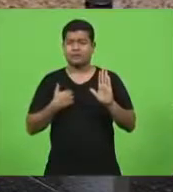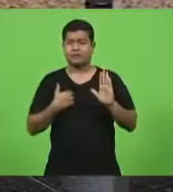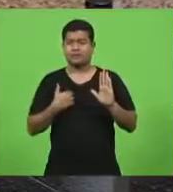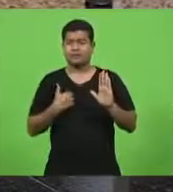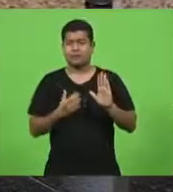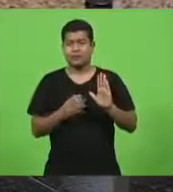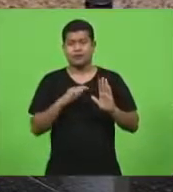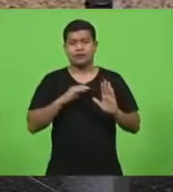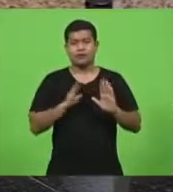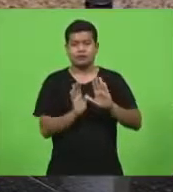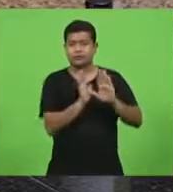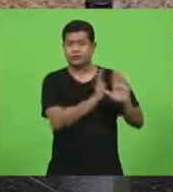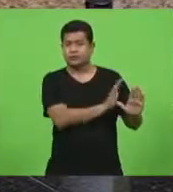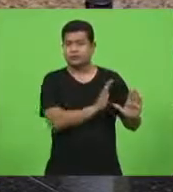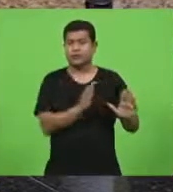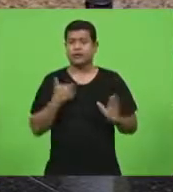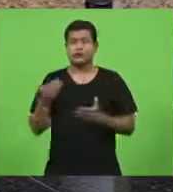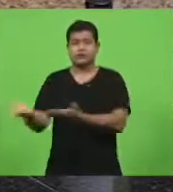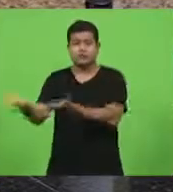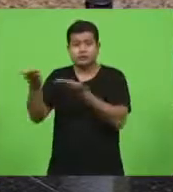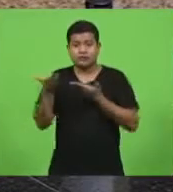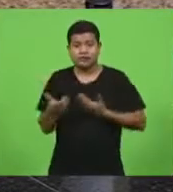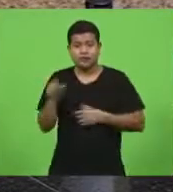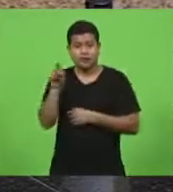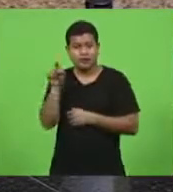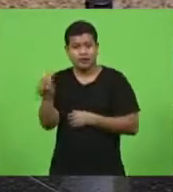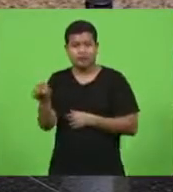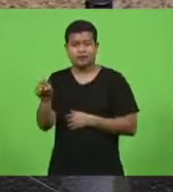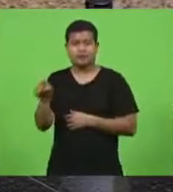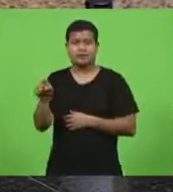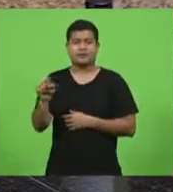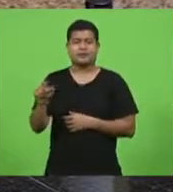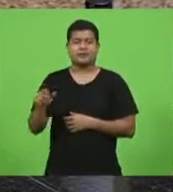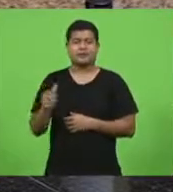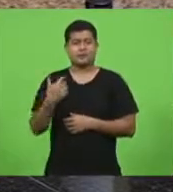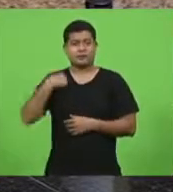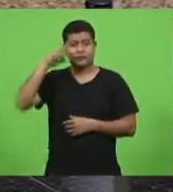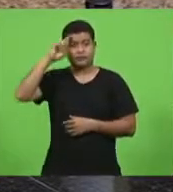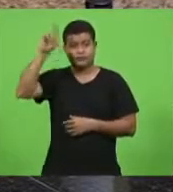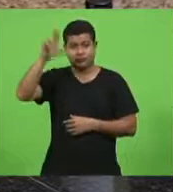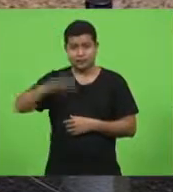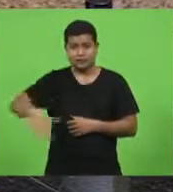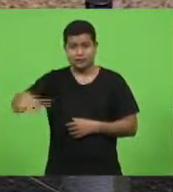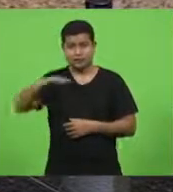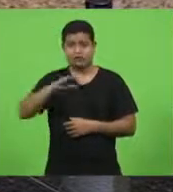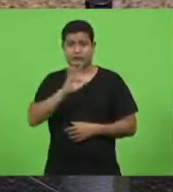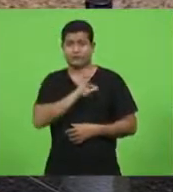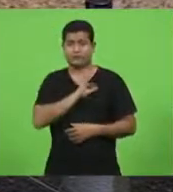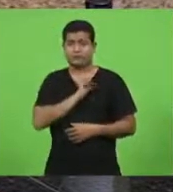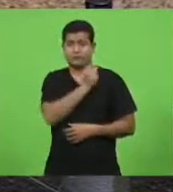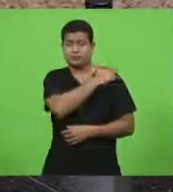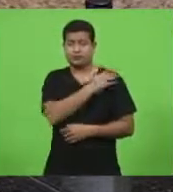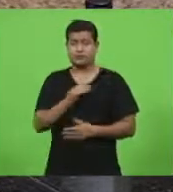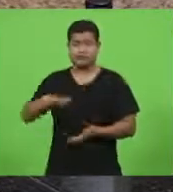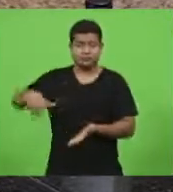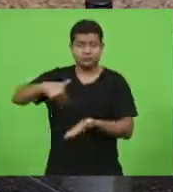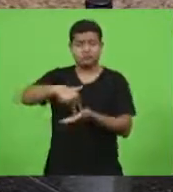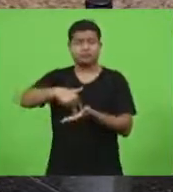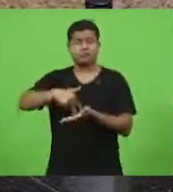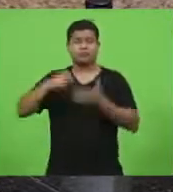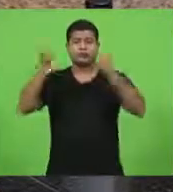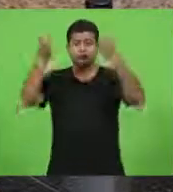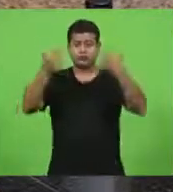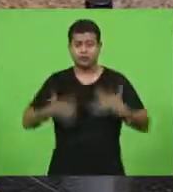aqui o secretário, o comandante-geral da Polícia Militar para melhores esclarecimentos. Faremos, sim, mais uma vez